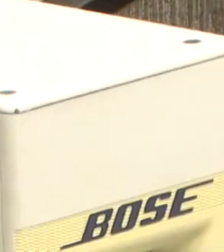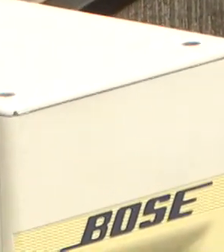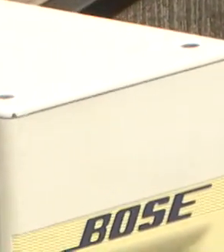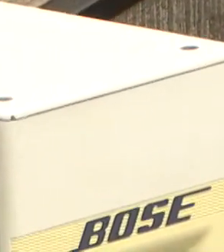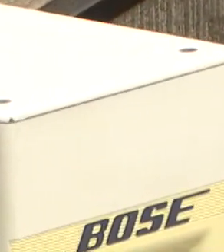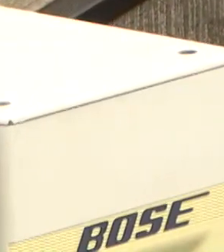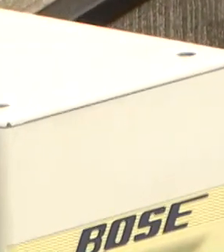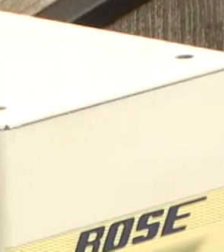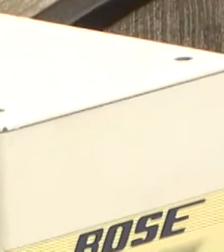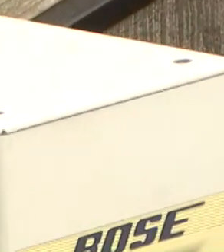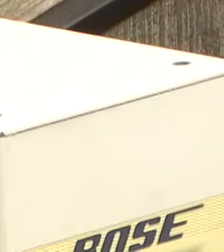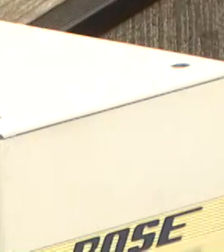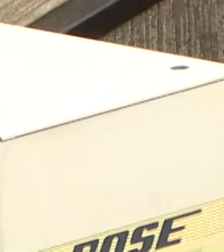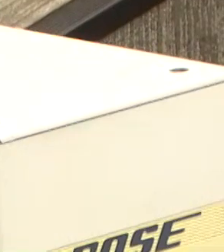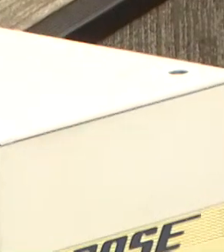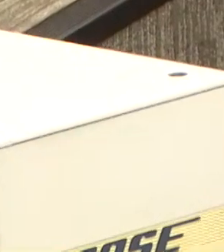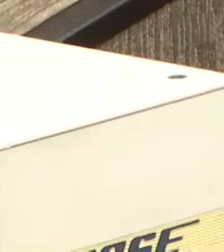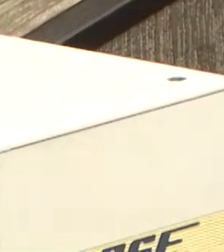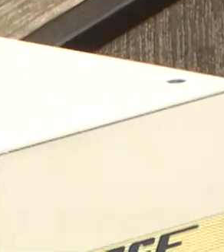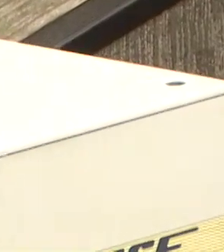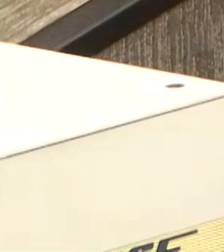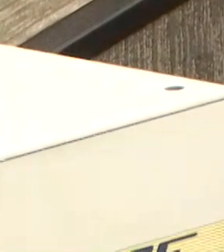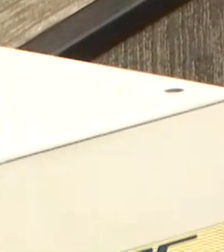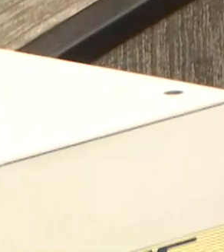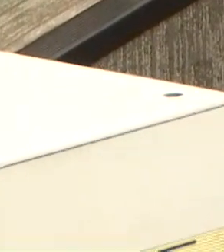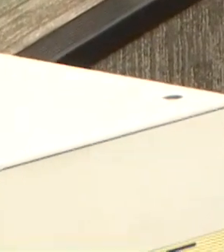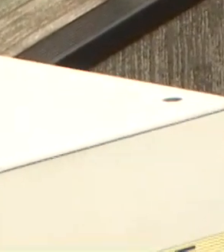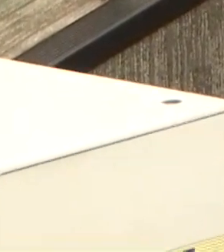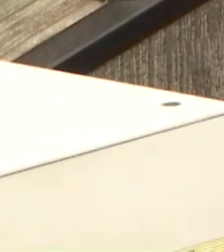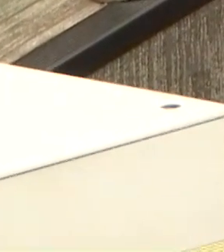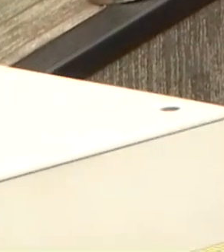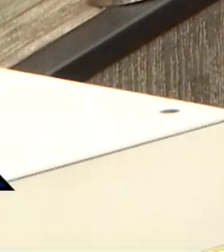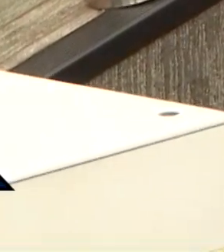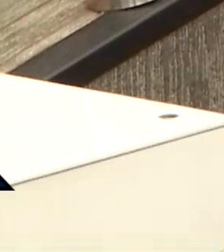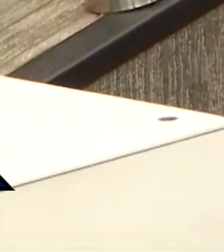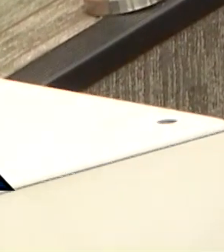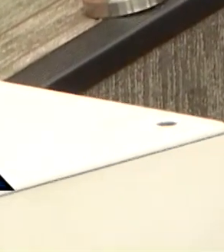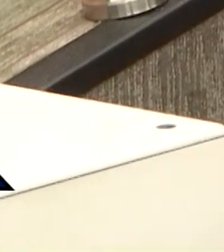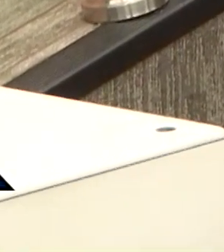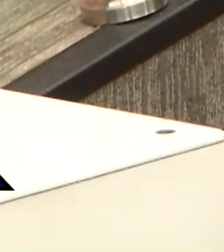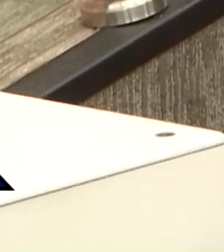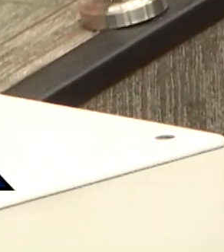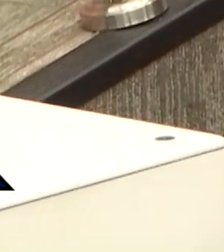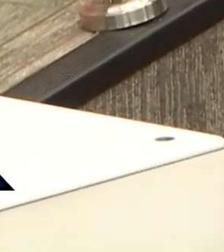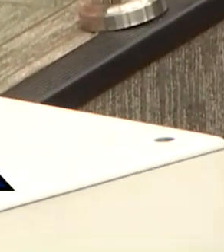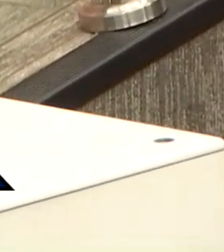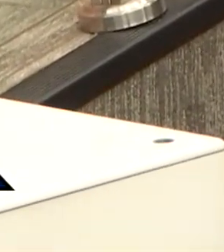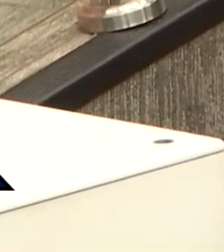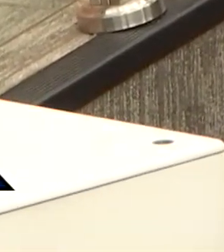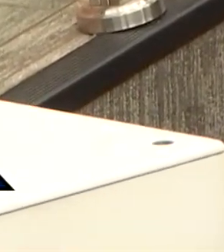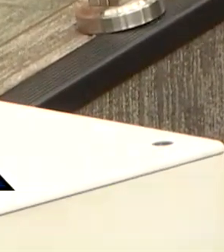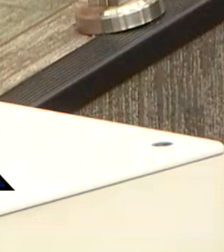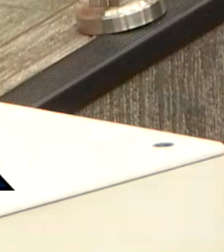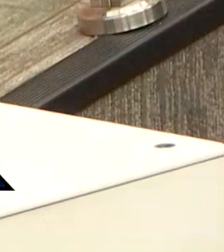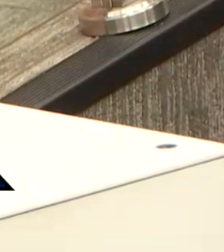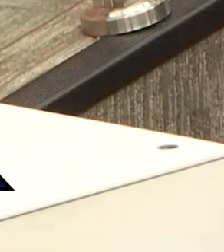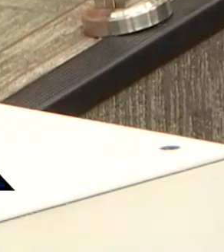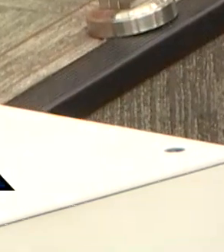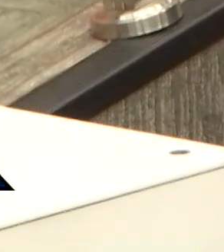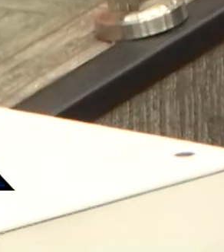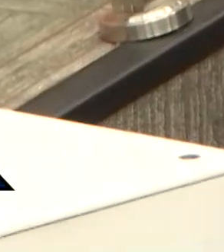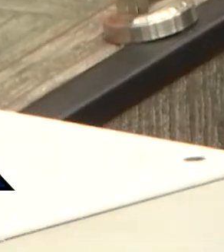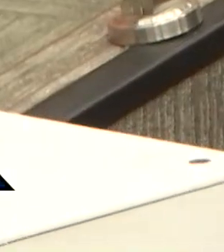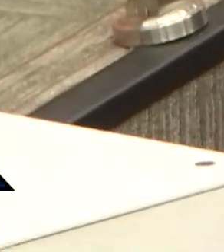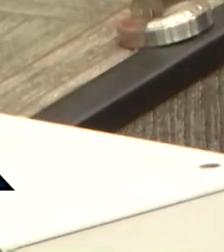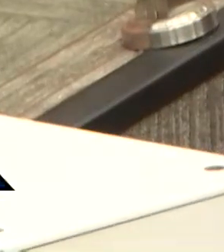para exercendo o seu direito de fala. A mudança, um dos projetos consiste nisso. Ou seja, é uma exigência de,